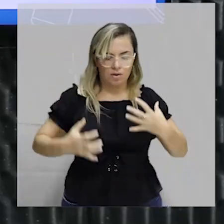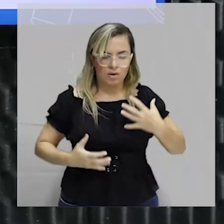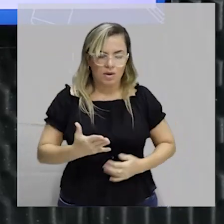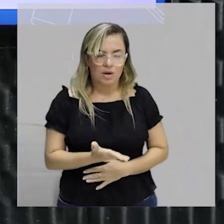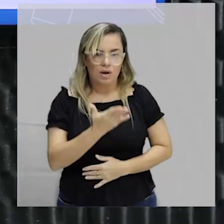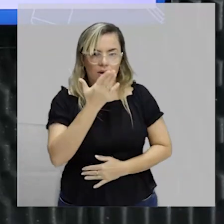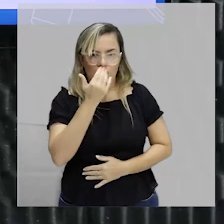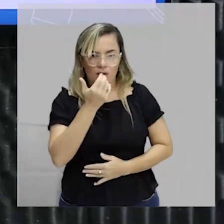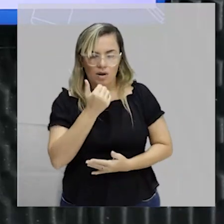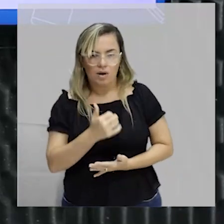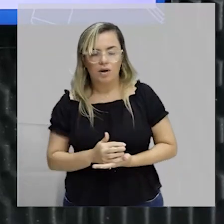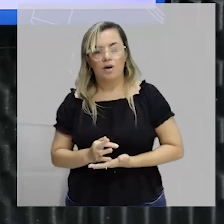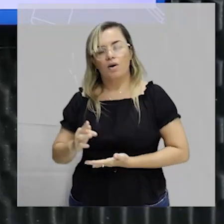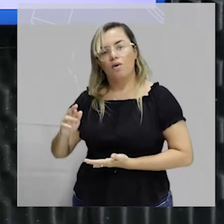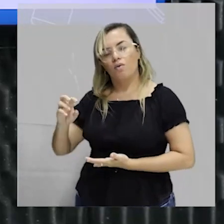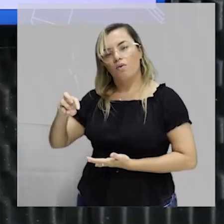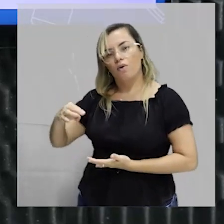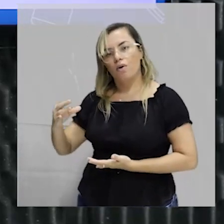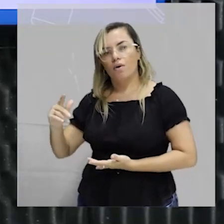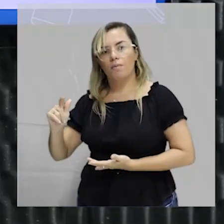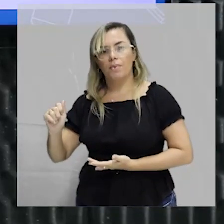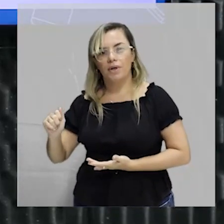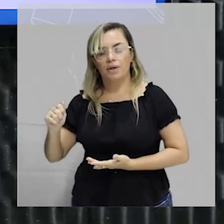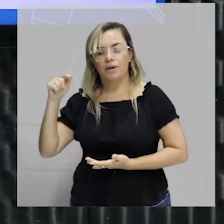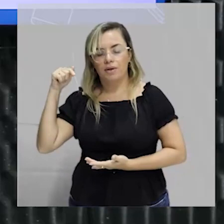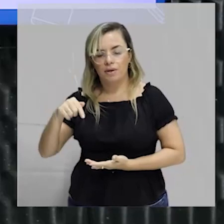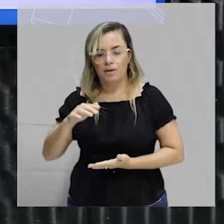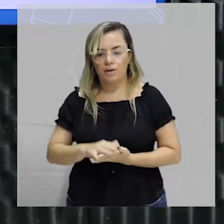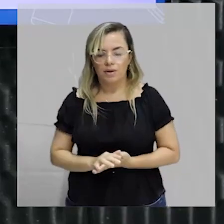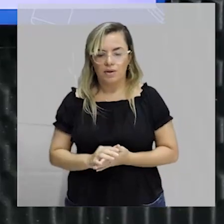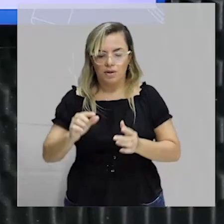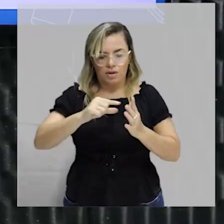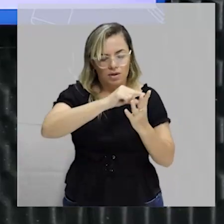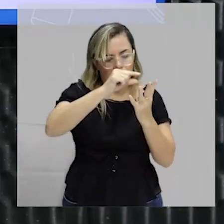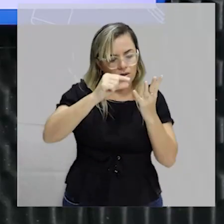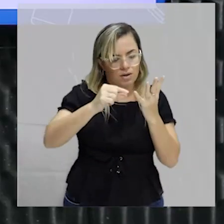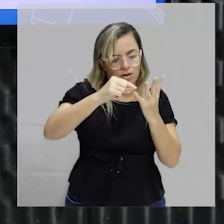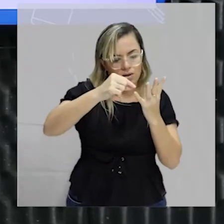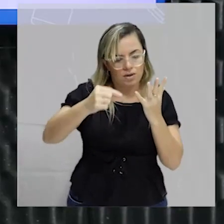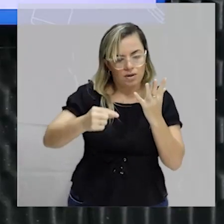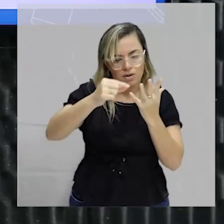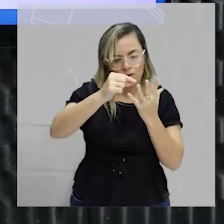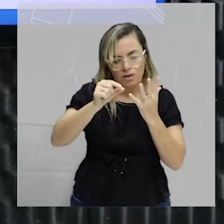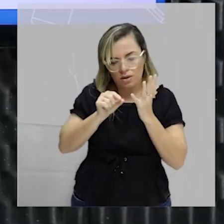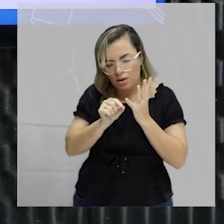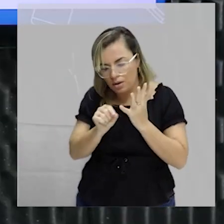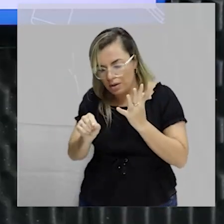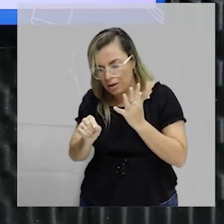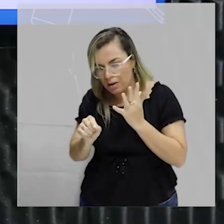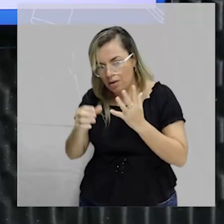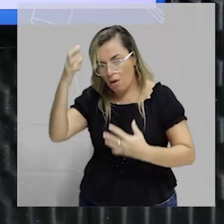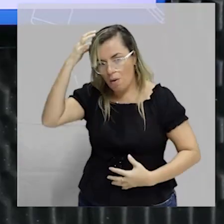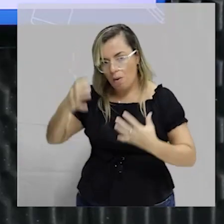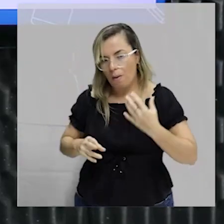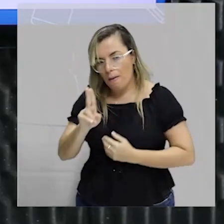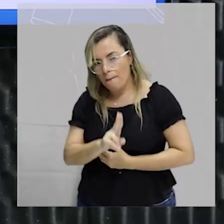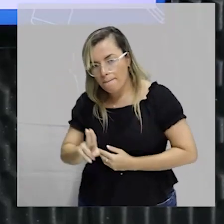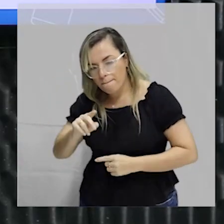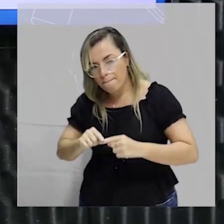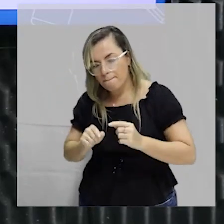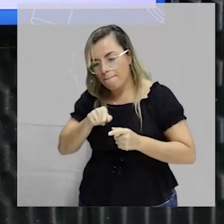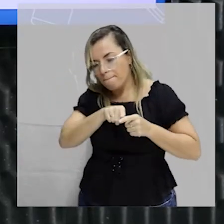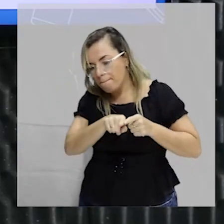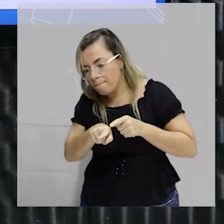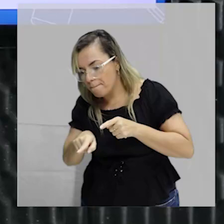pega um galinho de uma árvore, coloca dentro de um formigueiro. Esse galinho que ele utiliza é como se